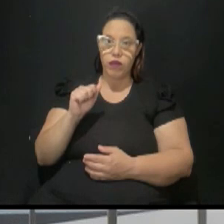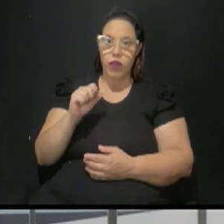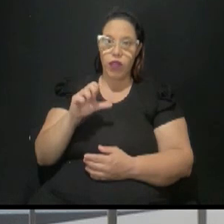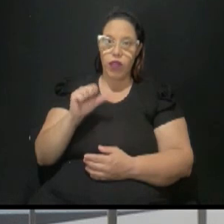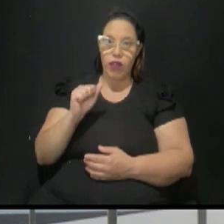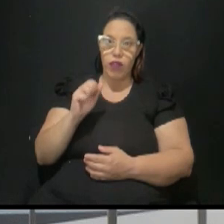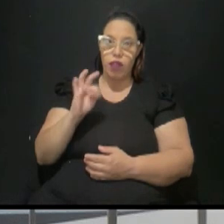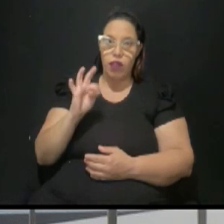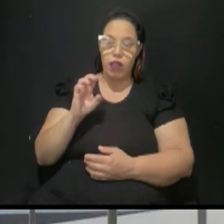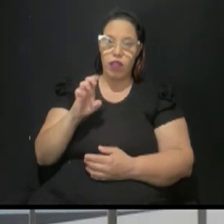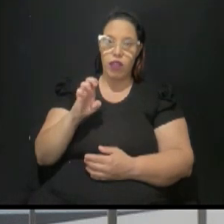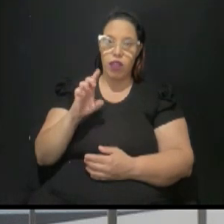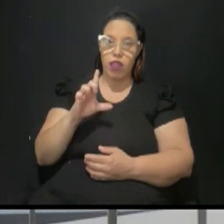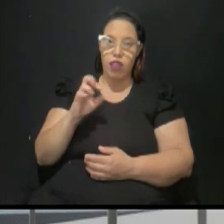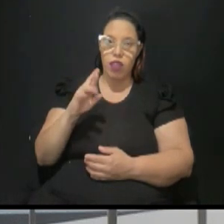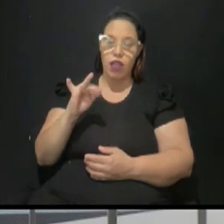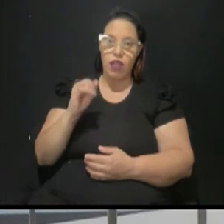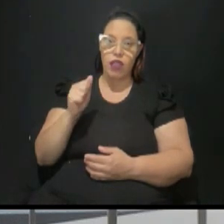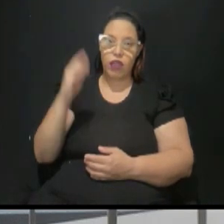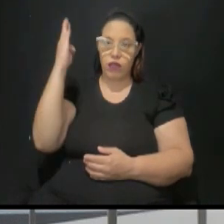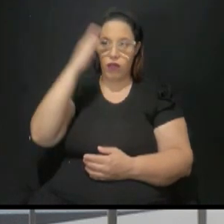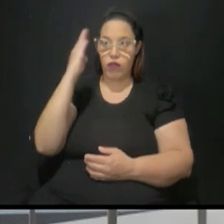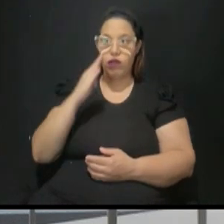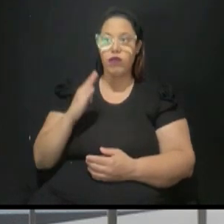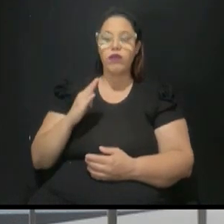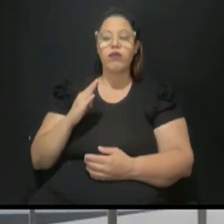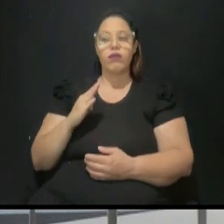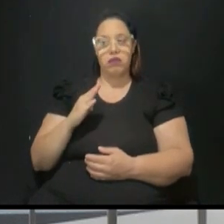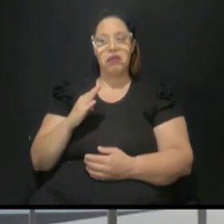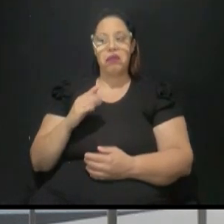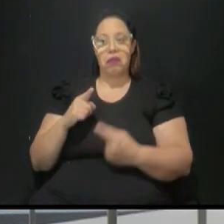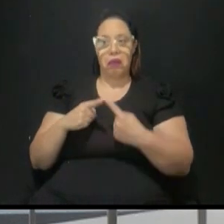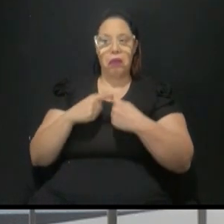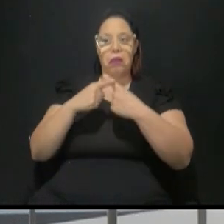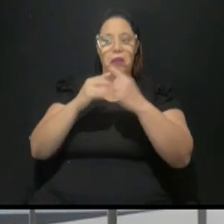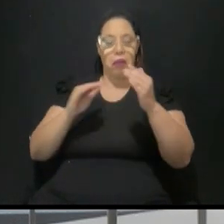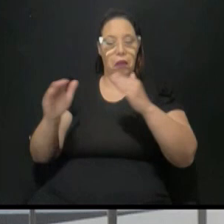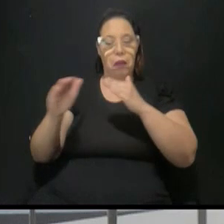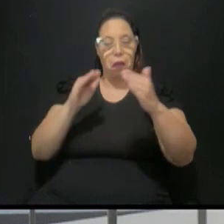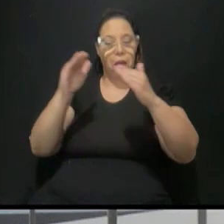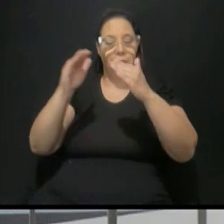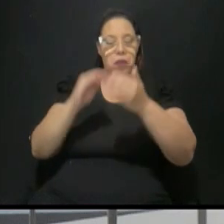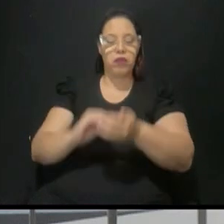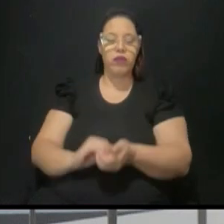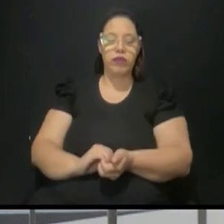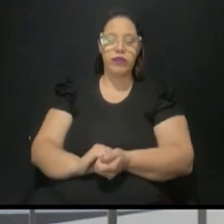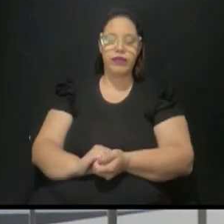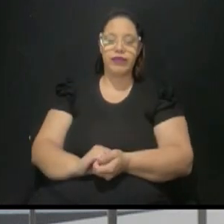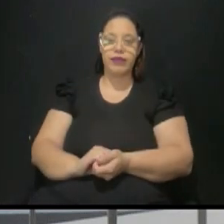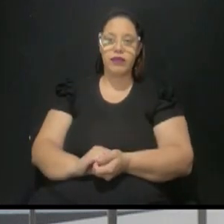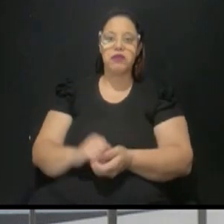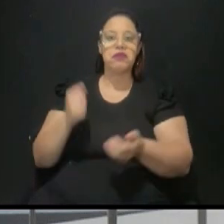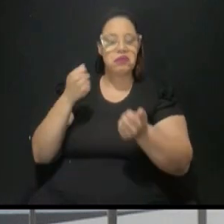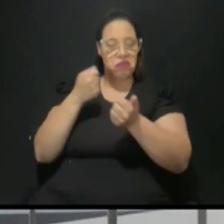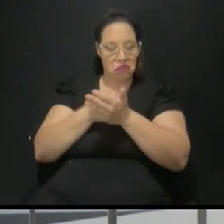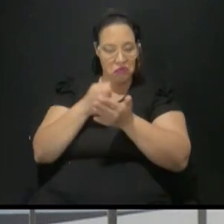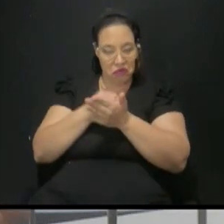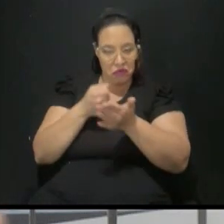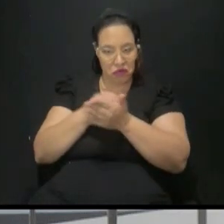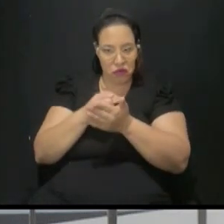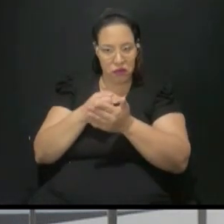disputar o brasileiro, outros atletas encaminhados, e a gente conta com o apoio da sociedade,